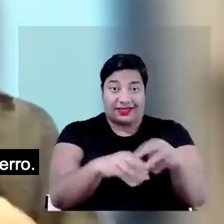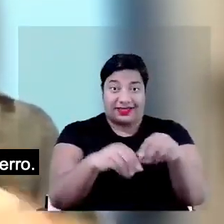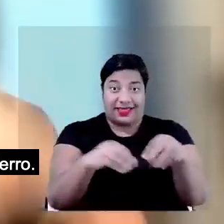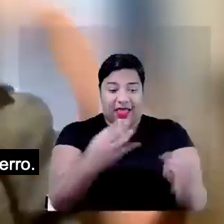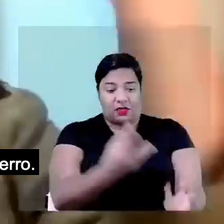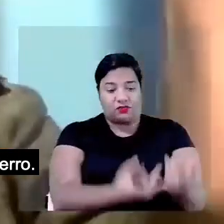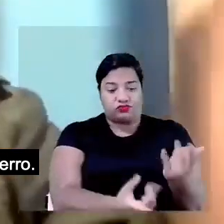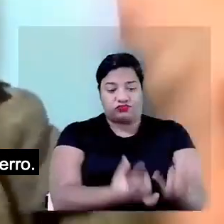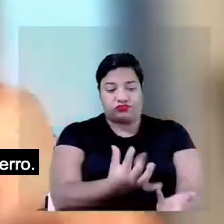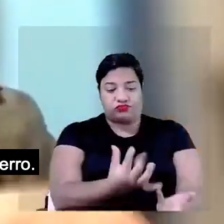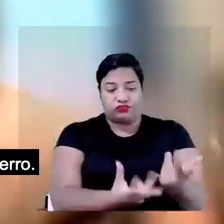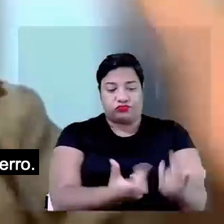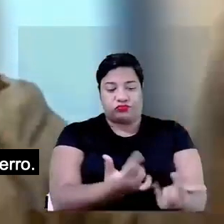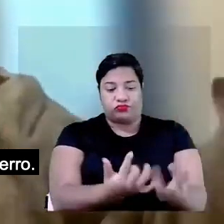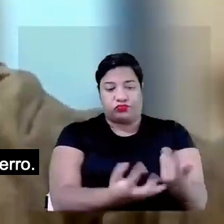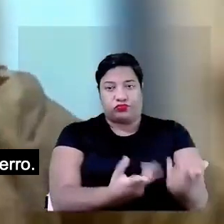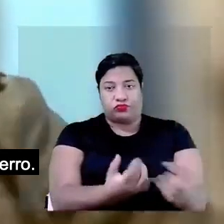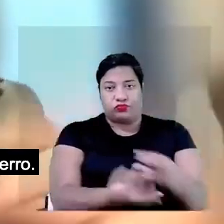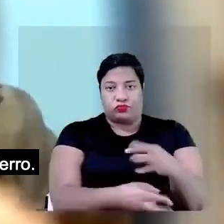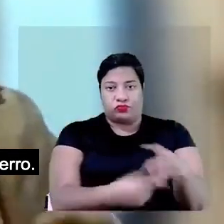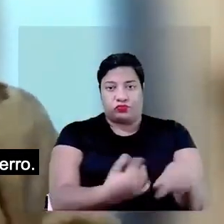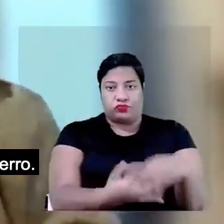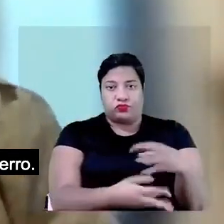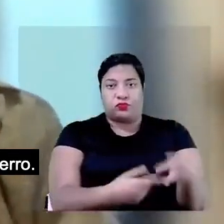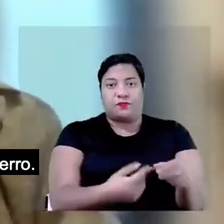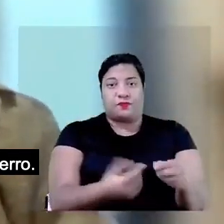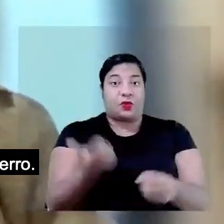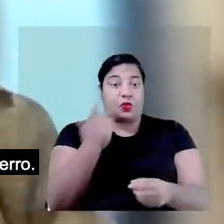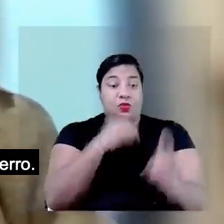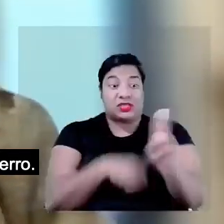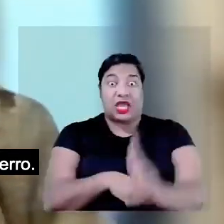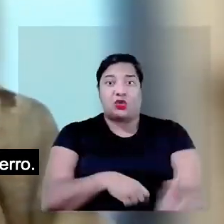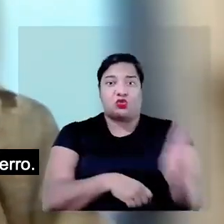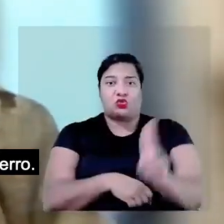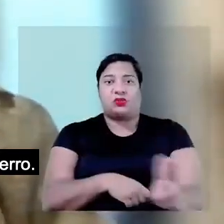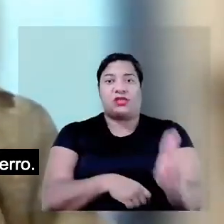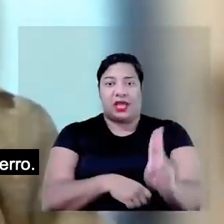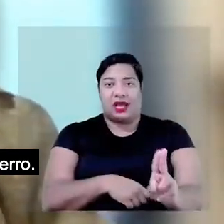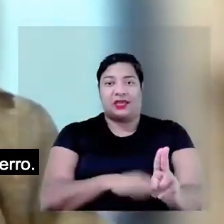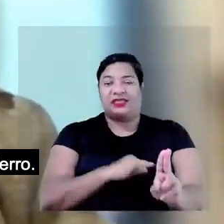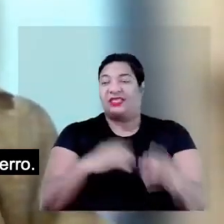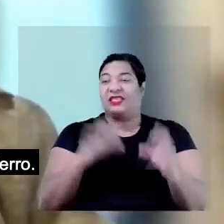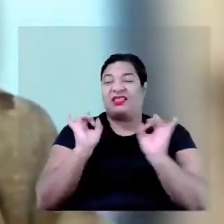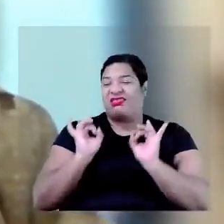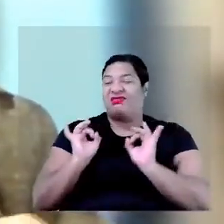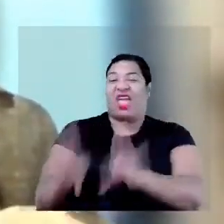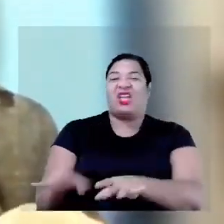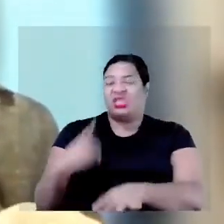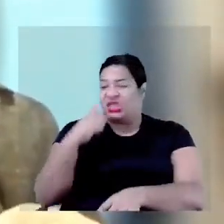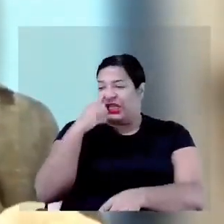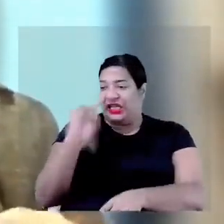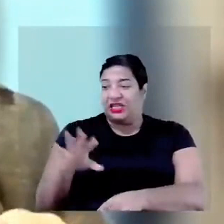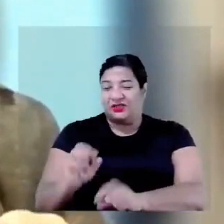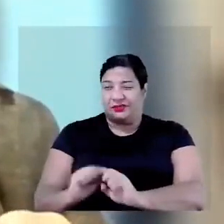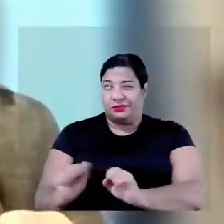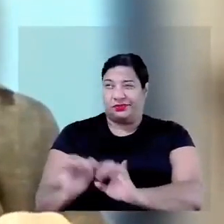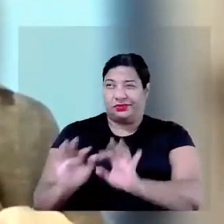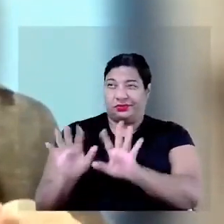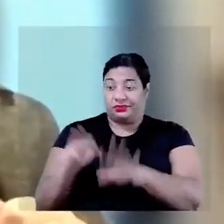deixa de emitir metano no potencial que emitiria se tivesse ido para o aterro.